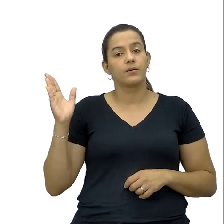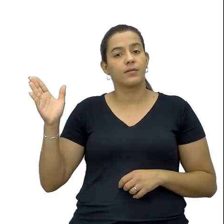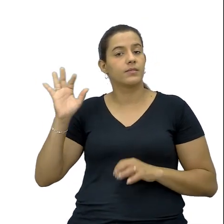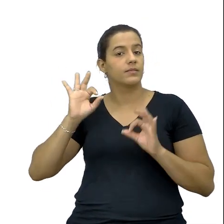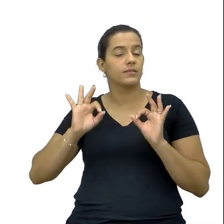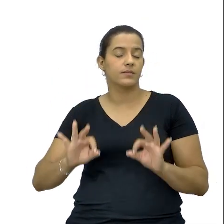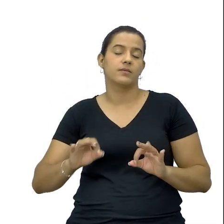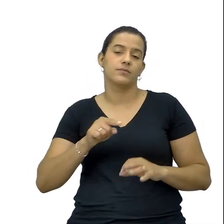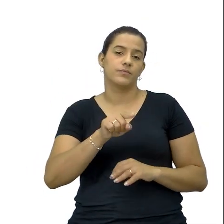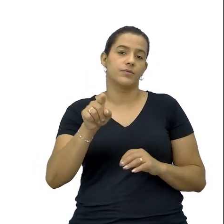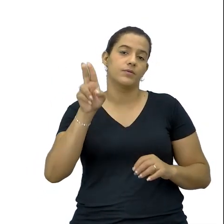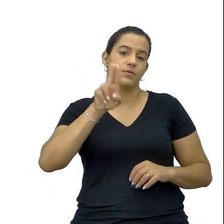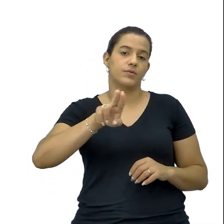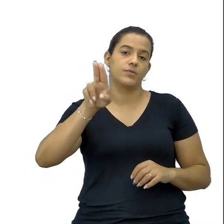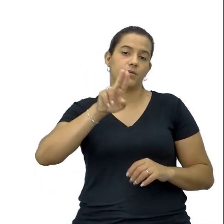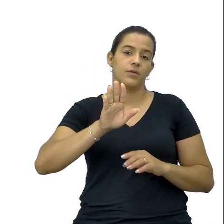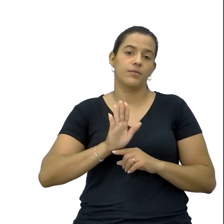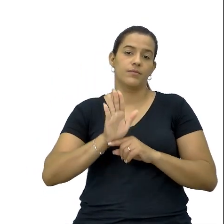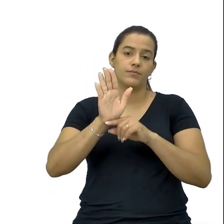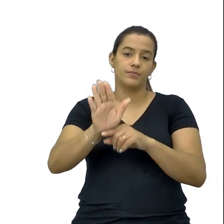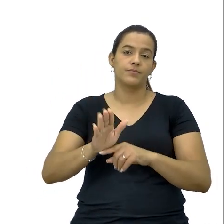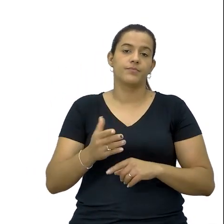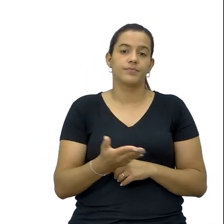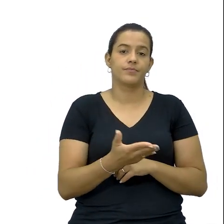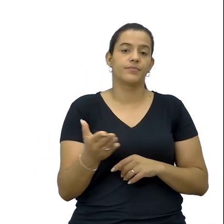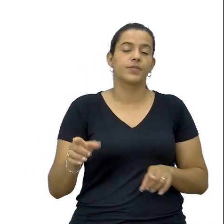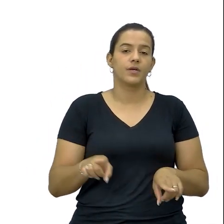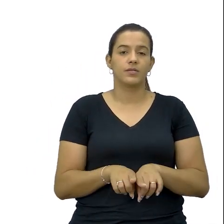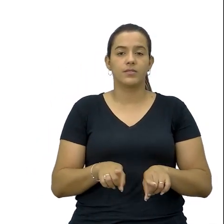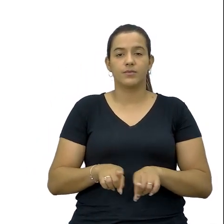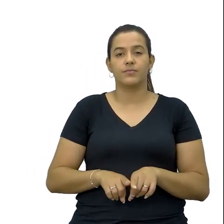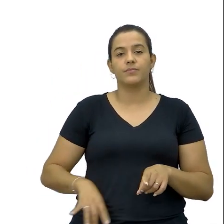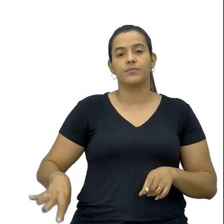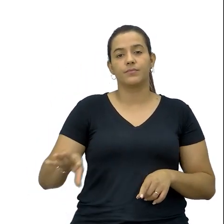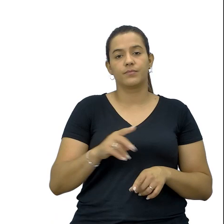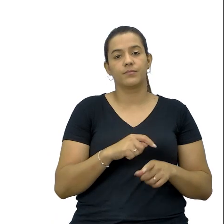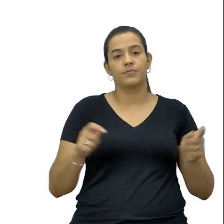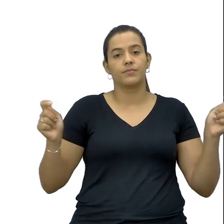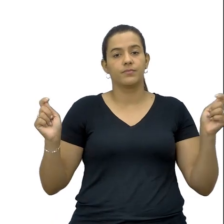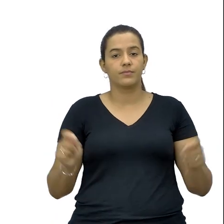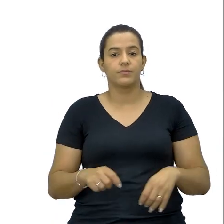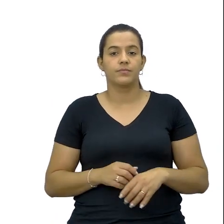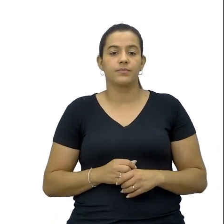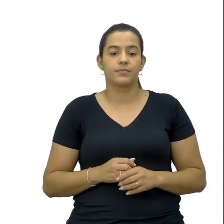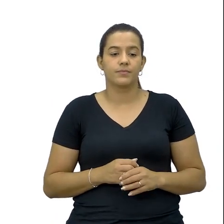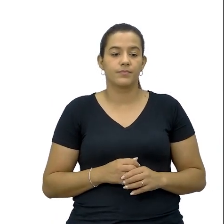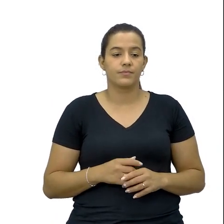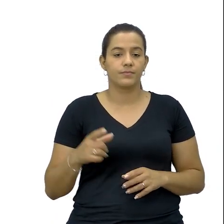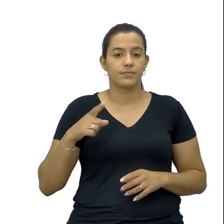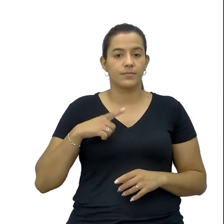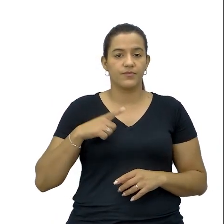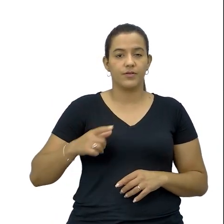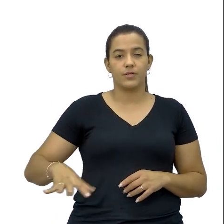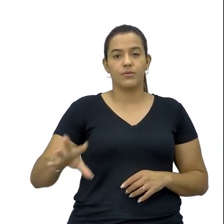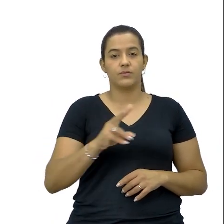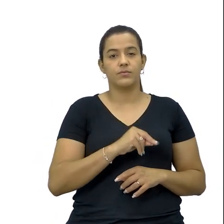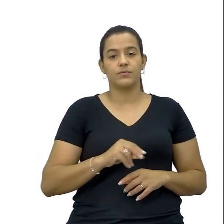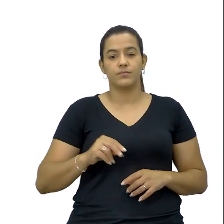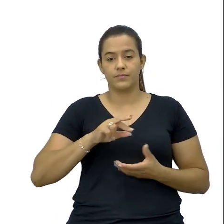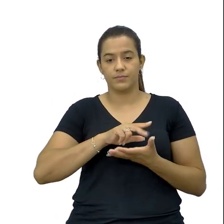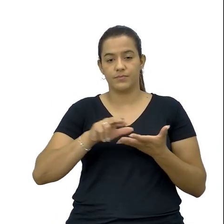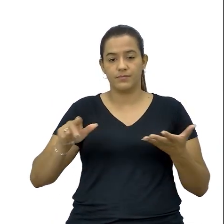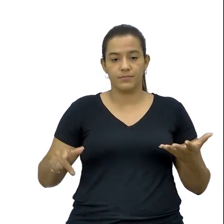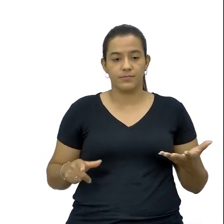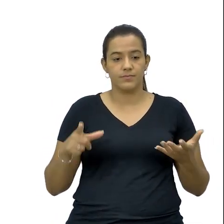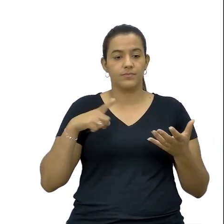certeza. Eu devo utilizar o São Paulo Faz Escola? Com certeza. O São Paulo Faz Escola, nós temos aí